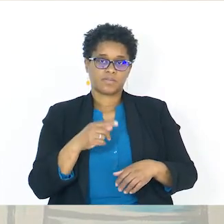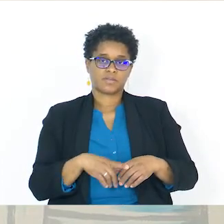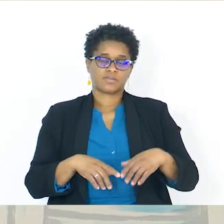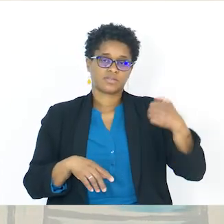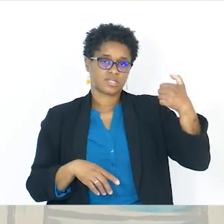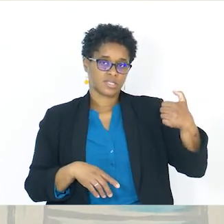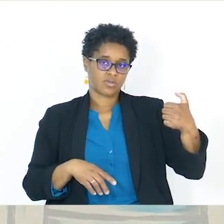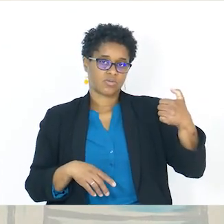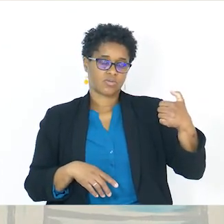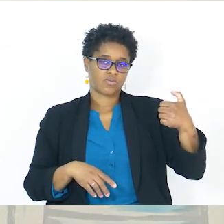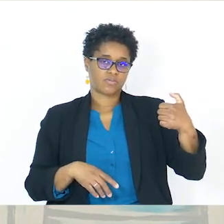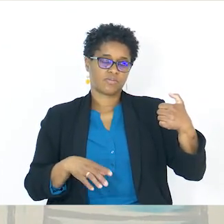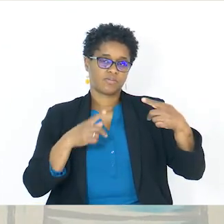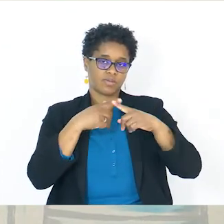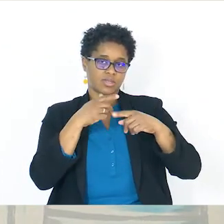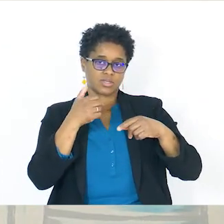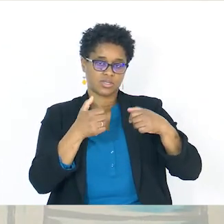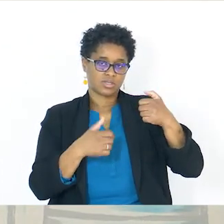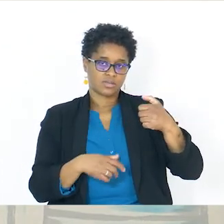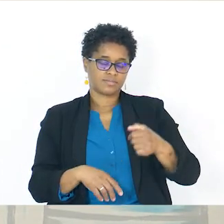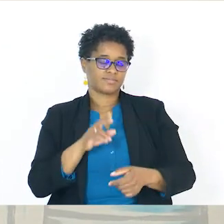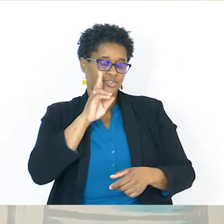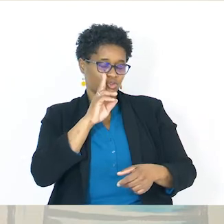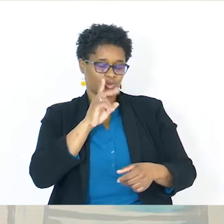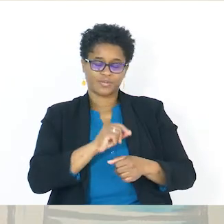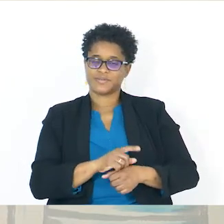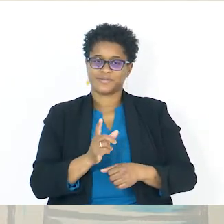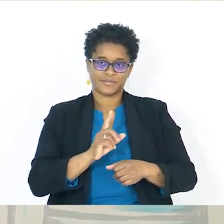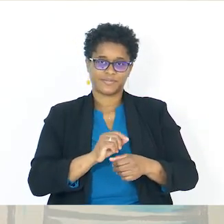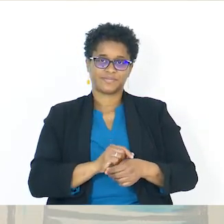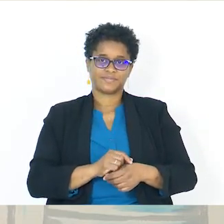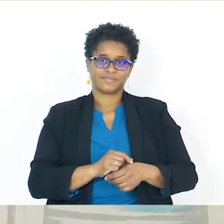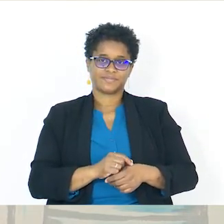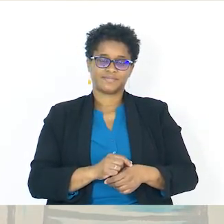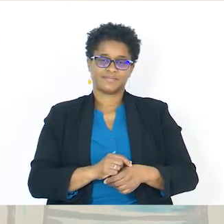temos aqui 5 mais 5. Aliás,